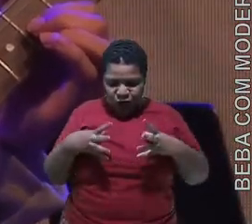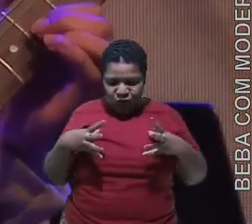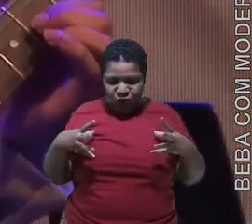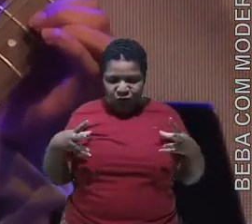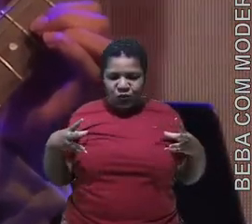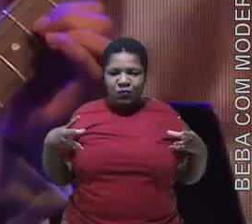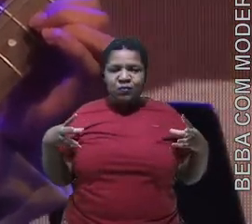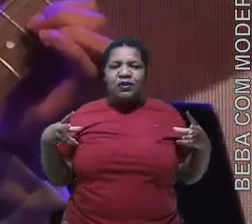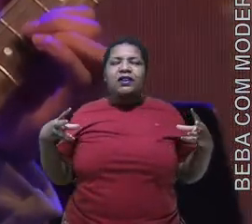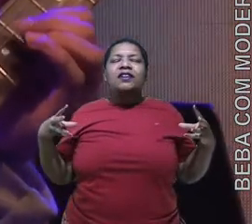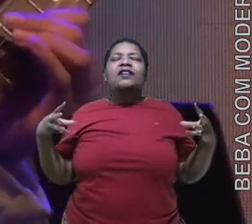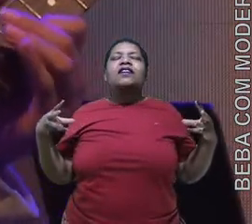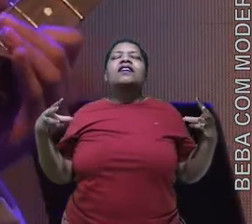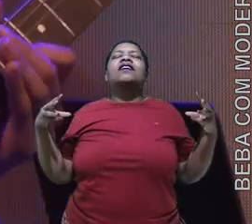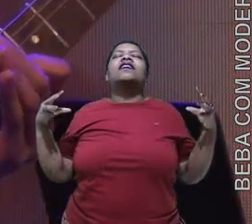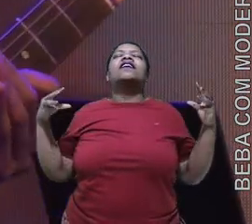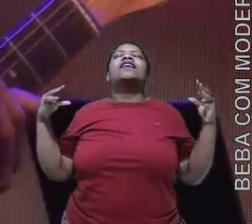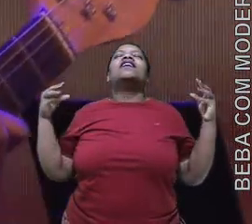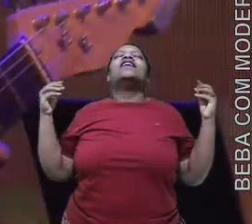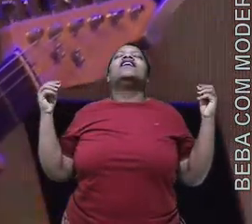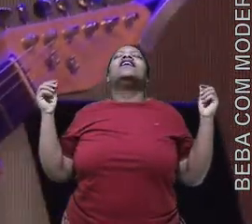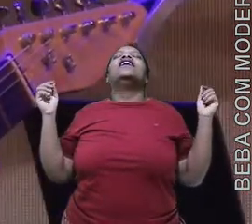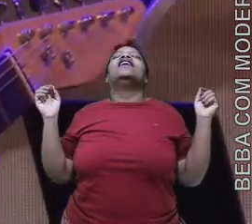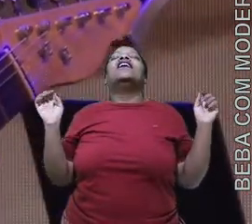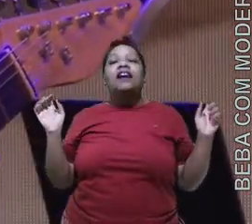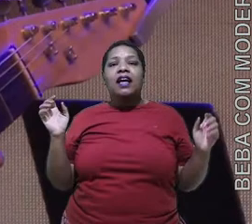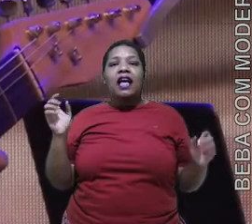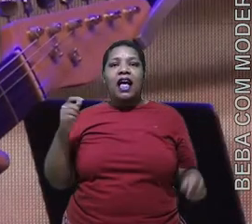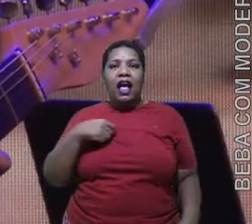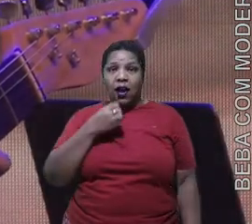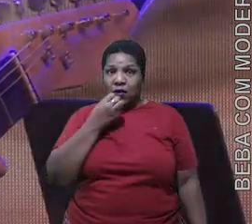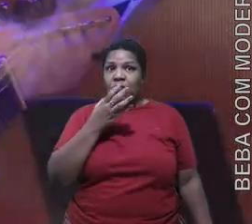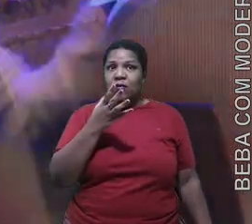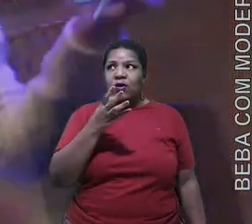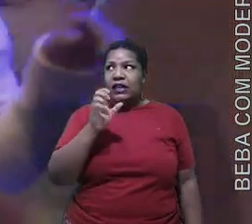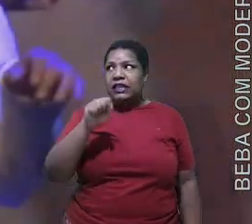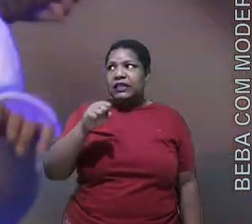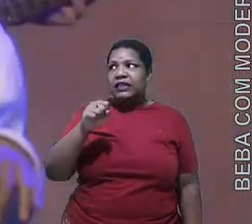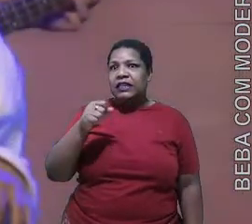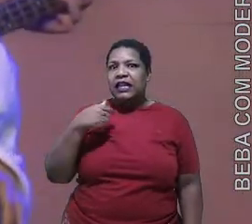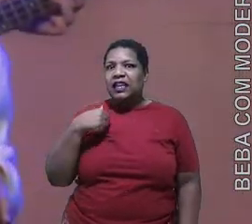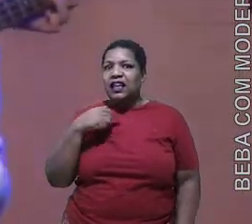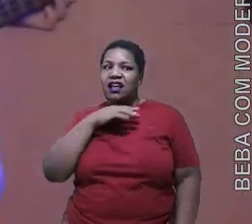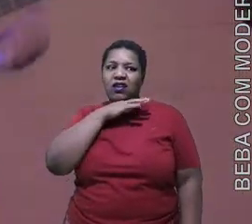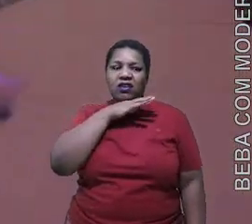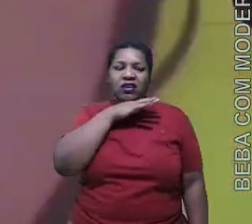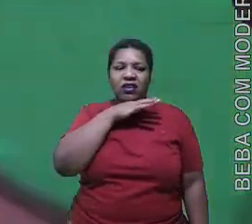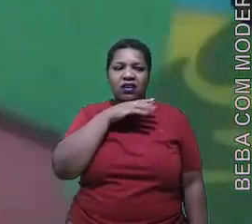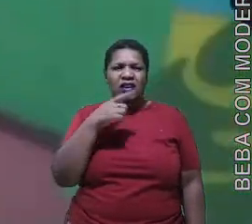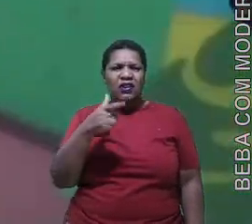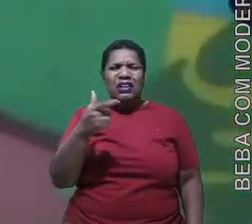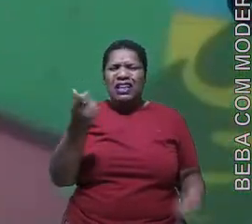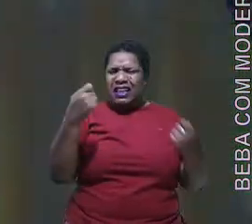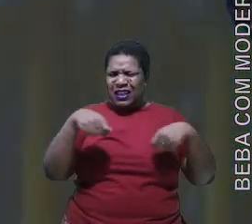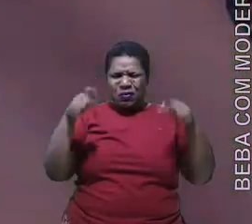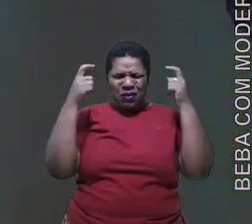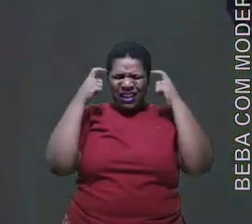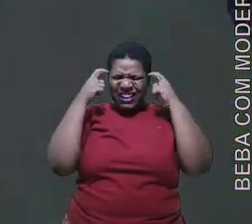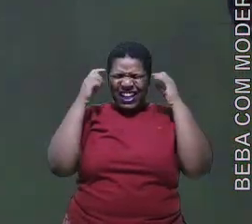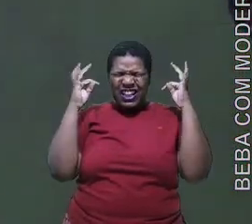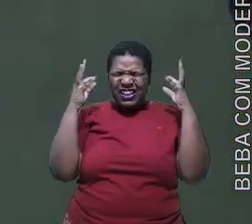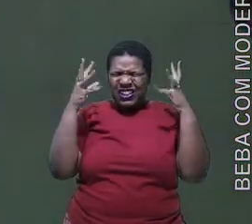conhecer para pastorzinho partir tanto ter que pensar em tudo